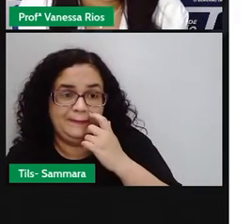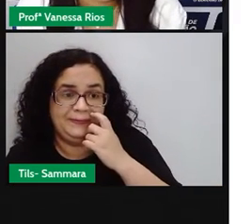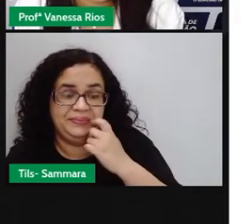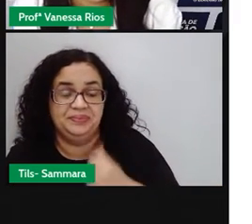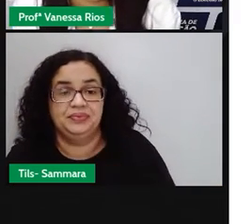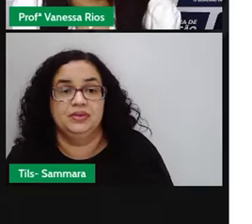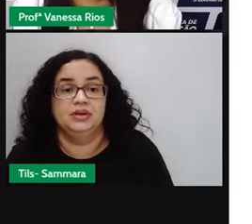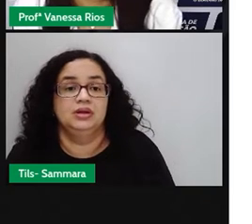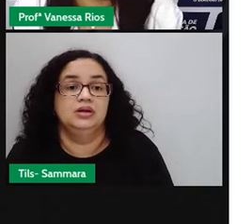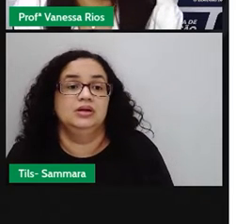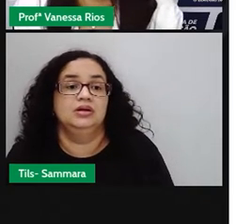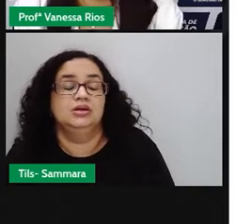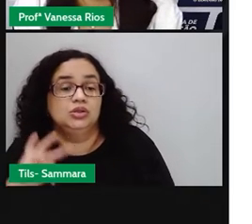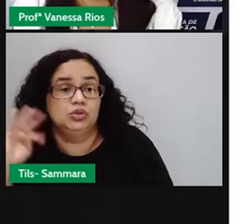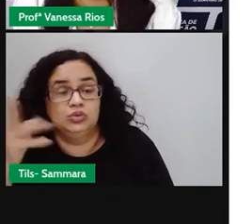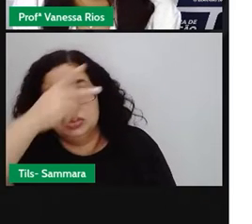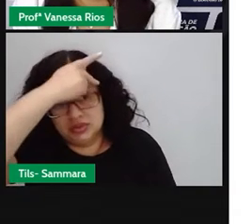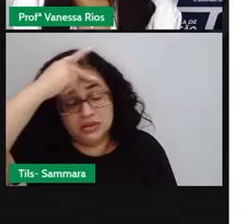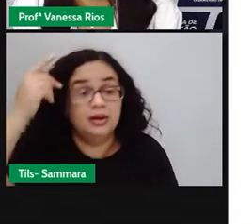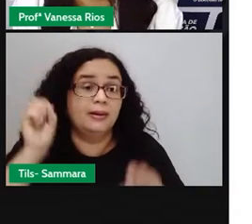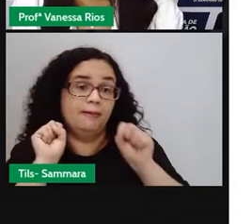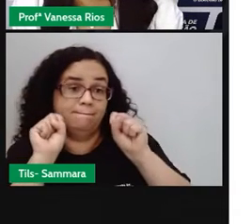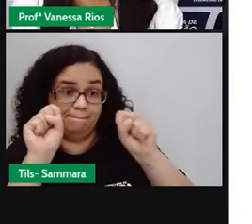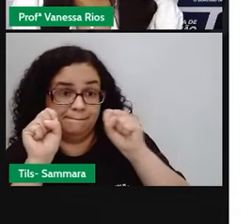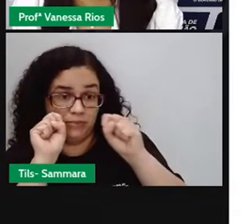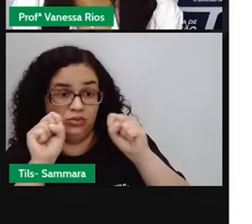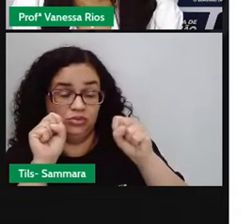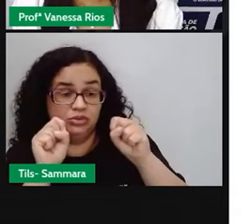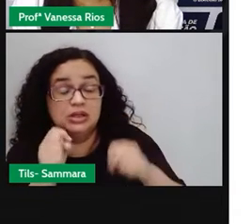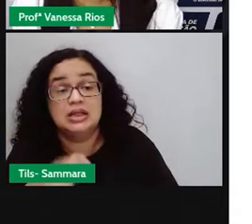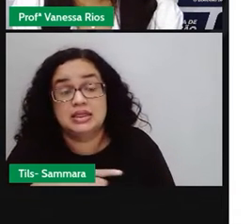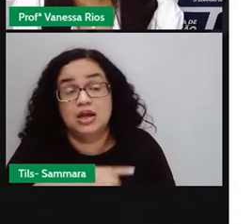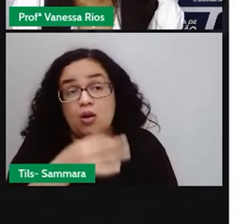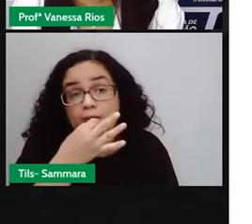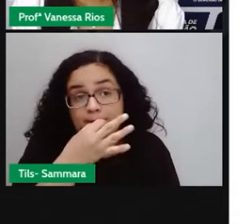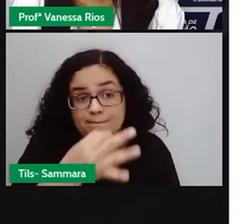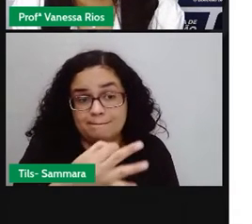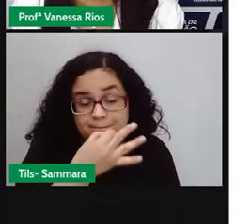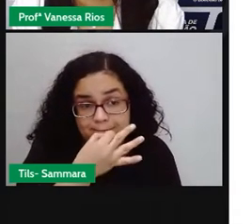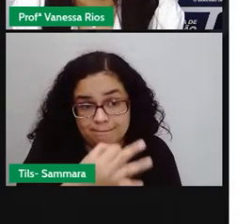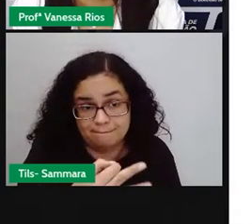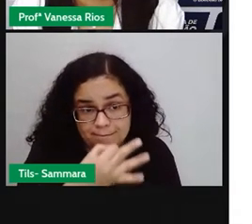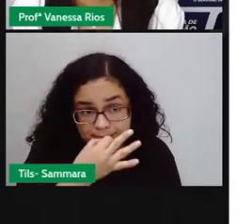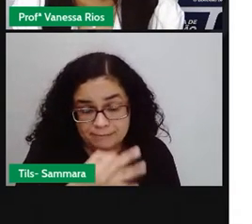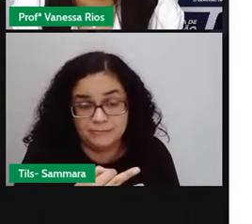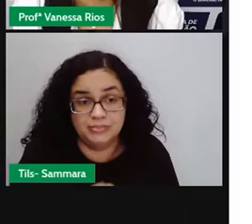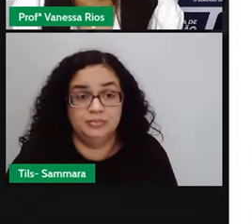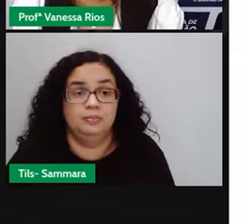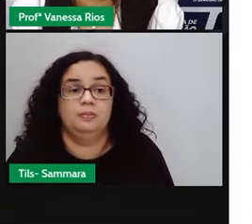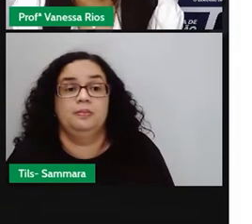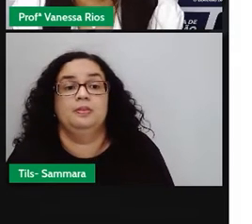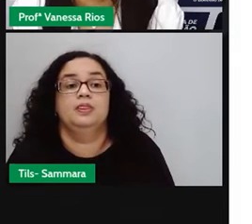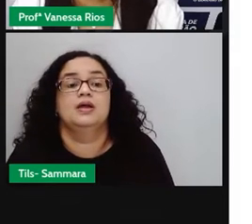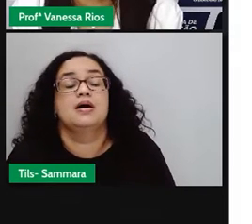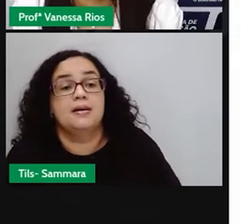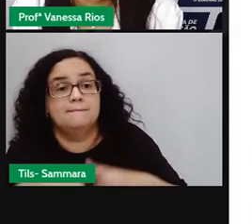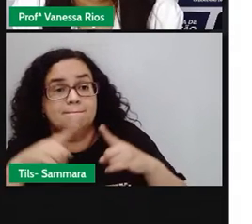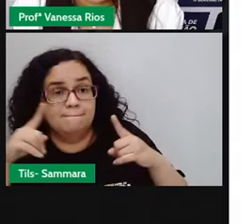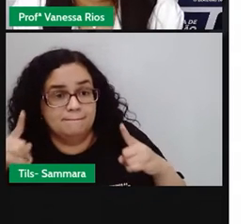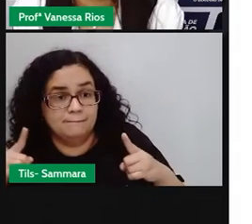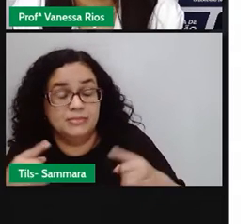comandasse as ações. Todas as pessoas podiam ali opinar e dar a sua participação, mas sem